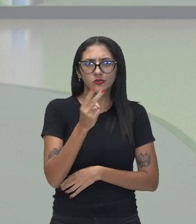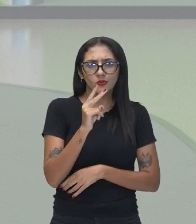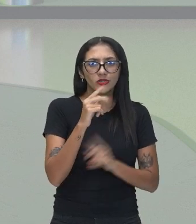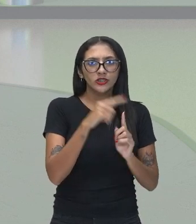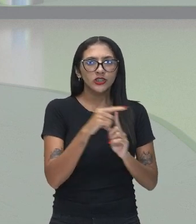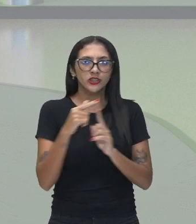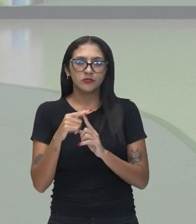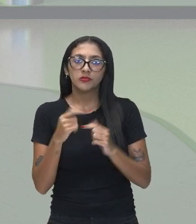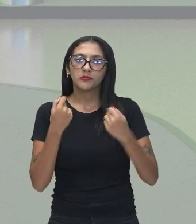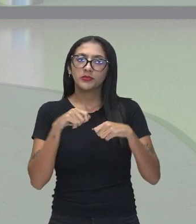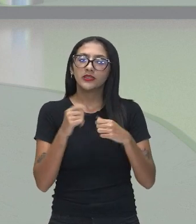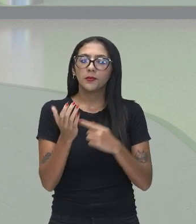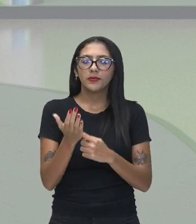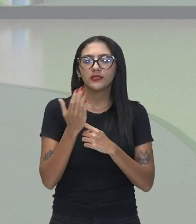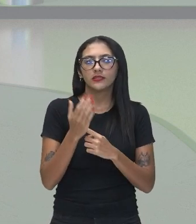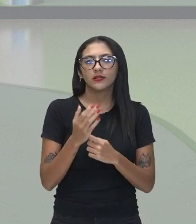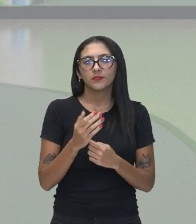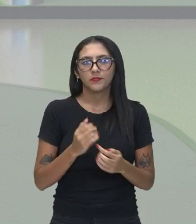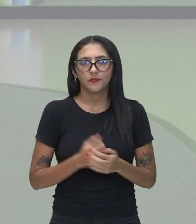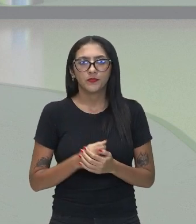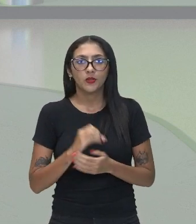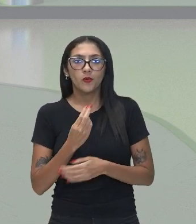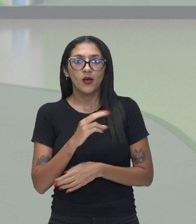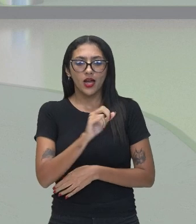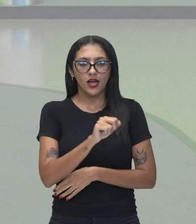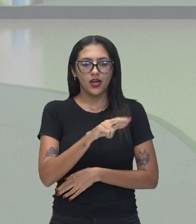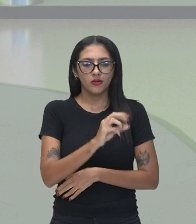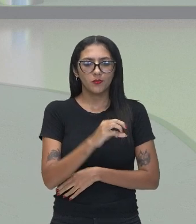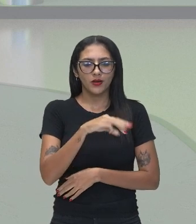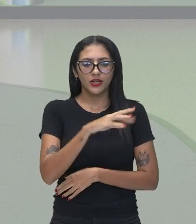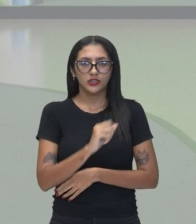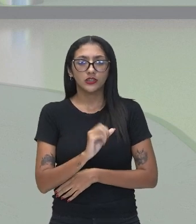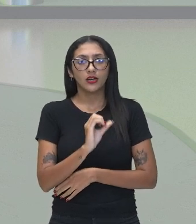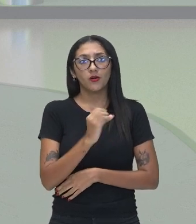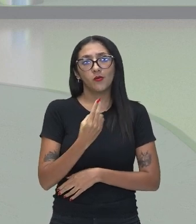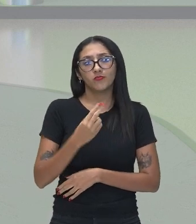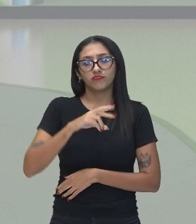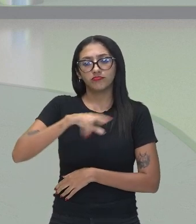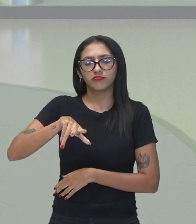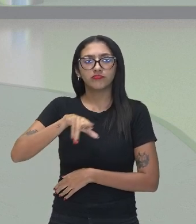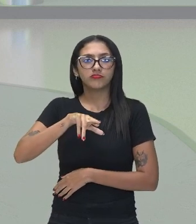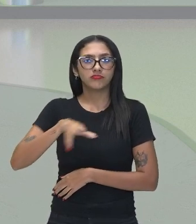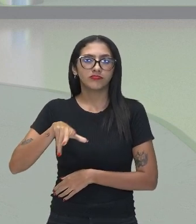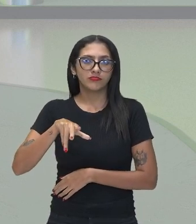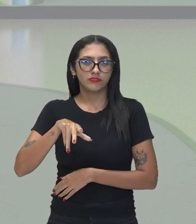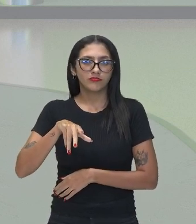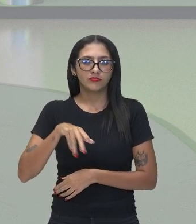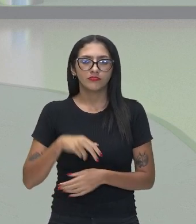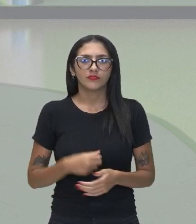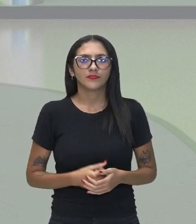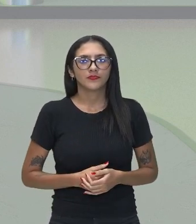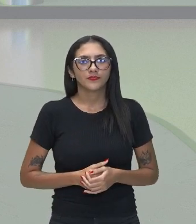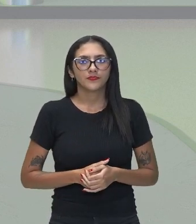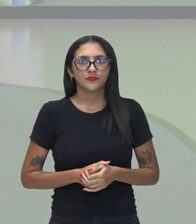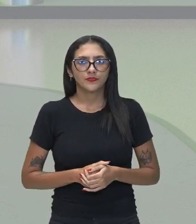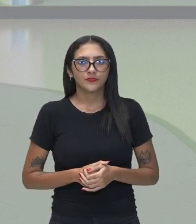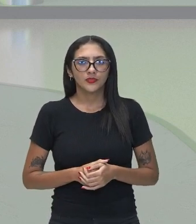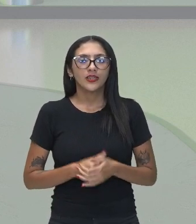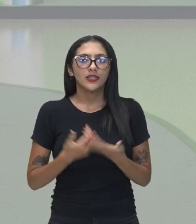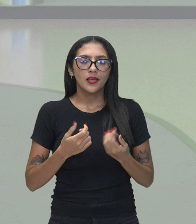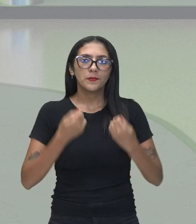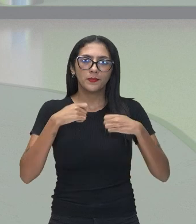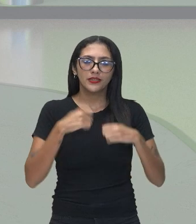qual é o tipo. Ou é aromática ou não é aromática. Quando ela não é aromática, ela é alicíclica. E aí eu